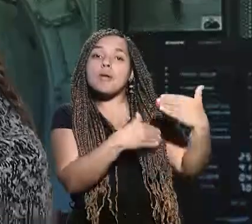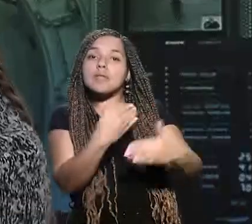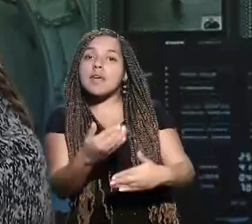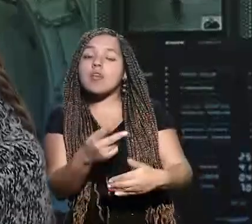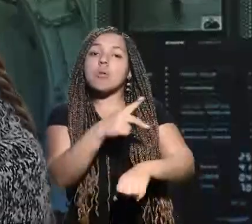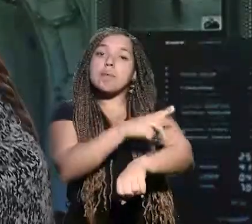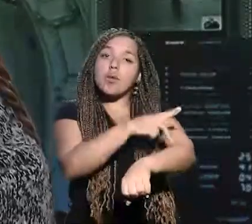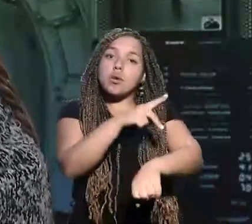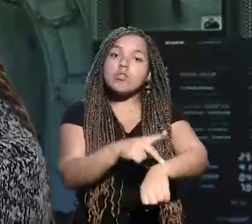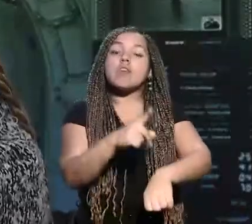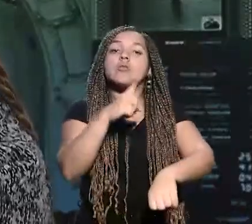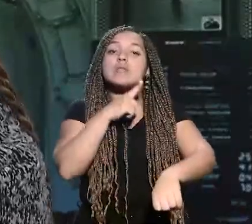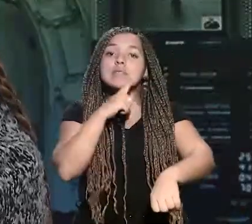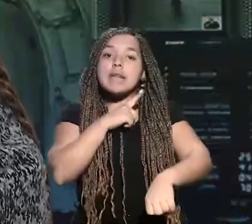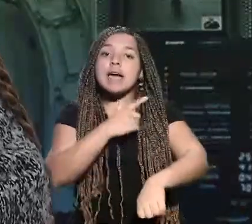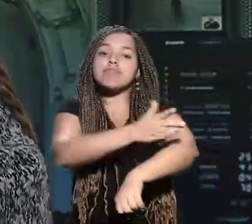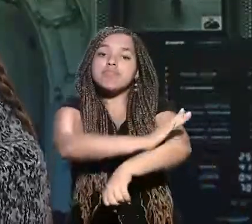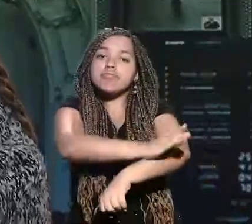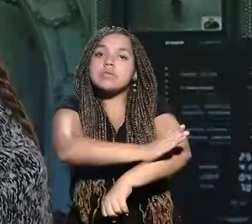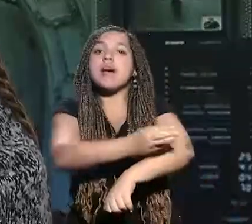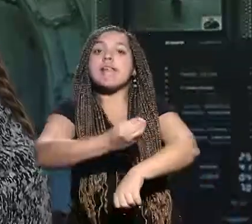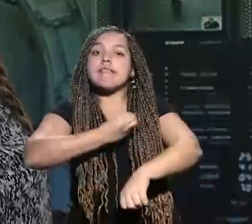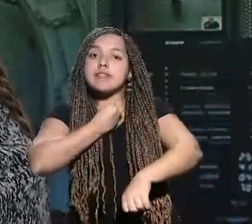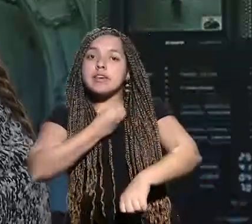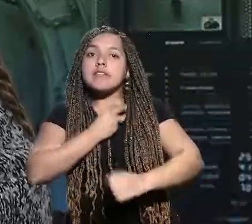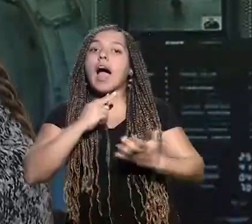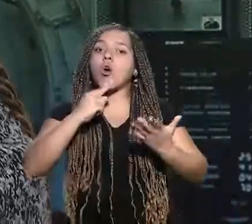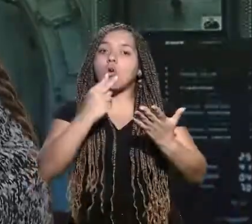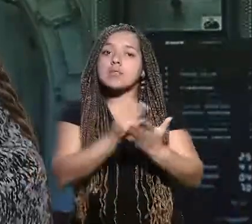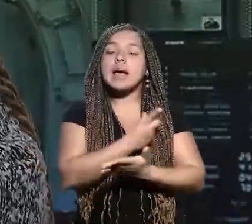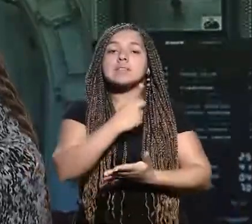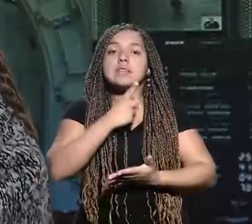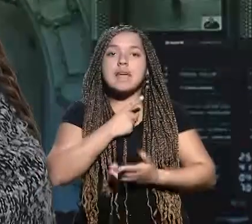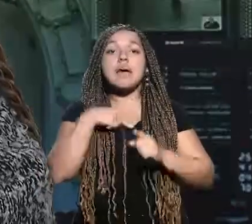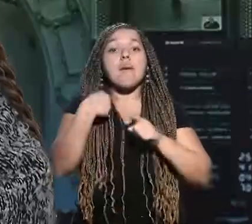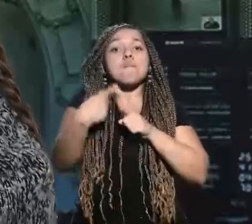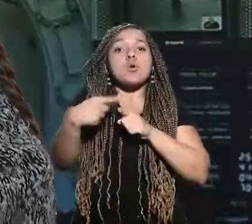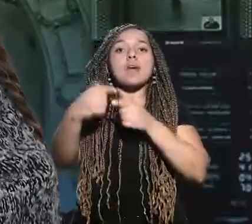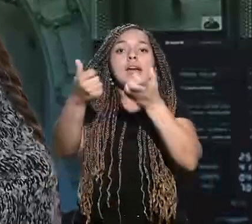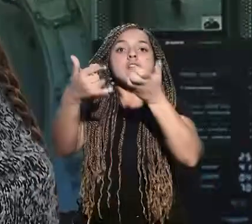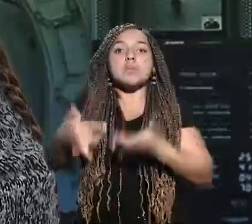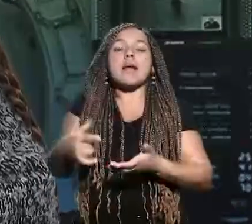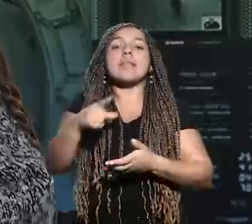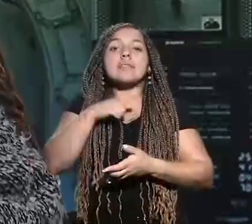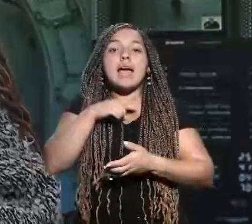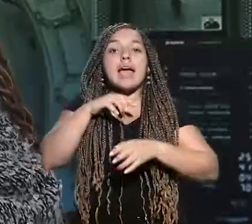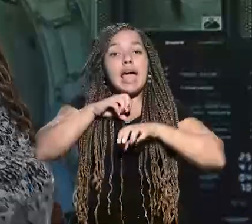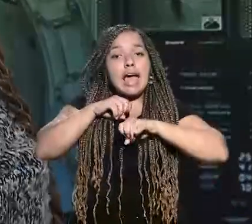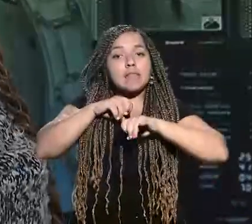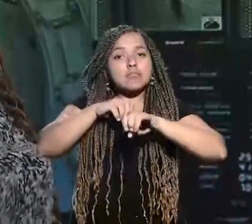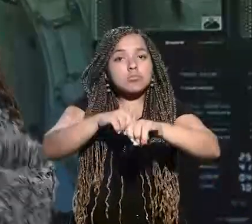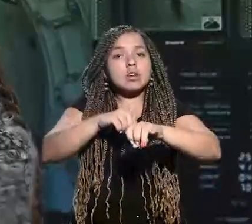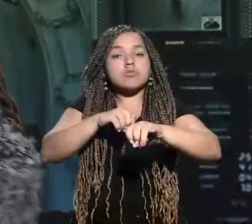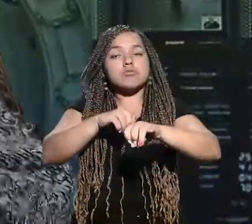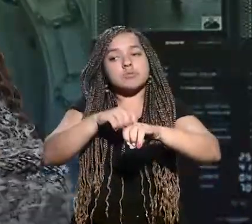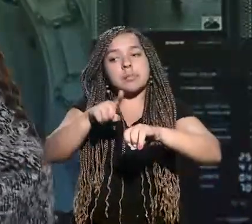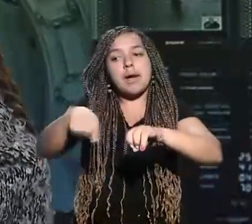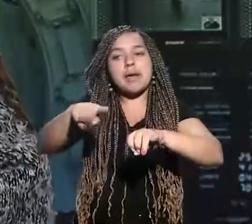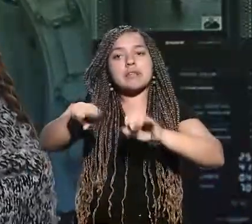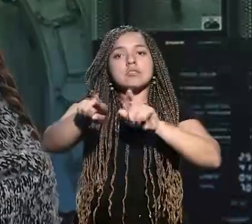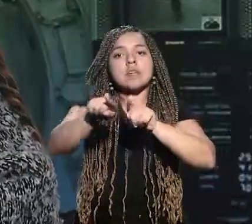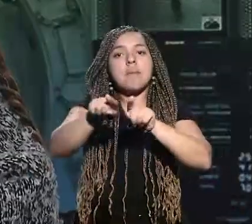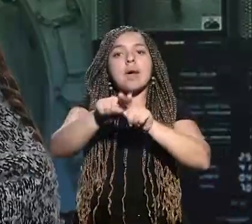em discutir, disseram que era invenção, que não existia esse termo. Então a gente fez questão de, na justificativa, primeiro fazer